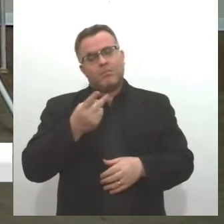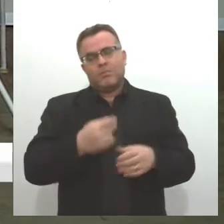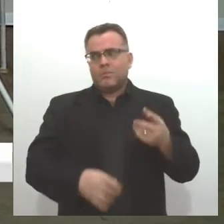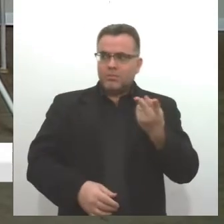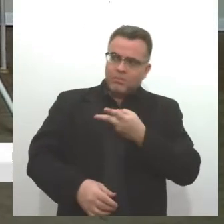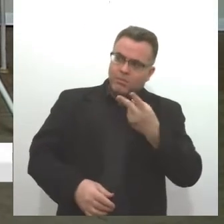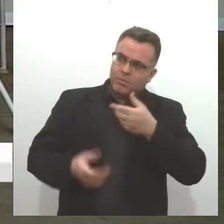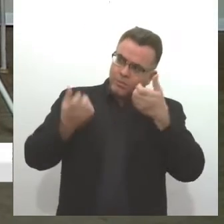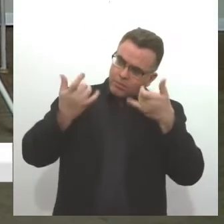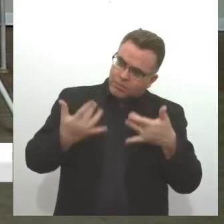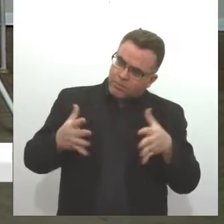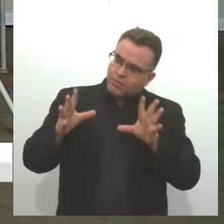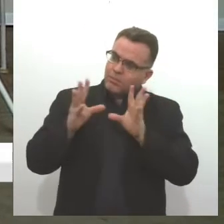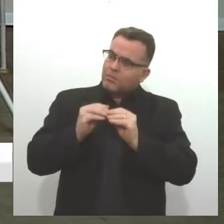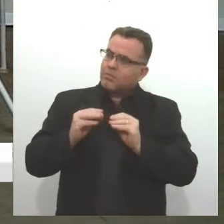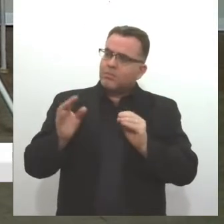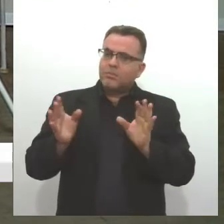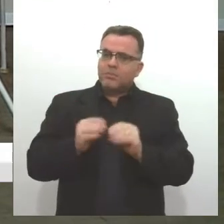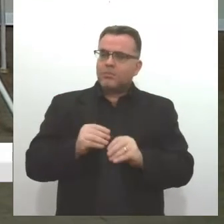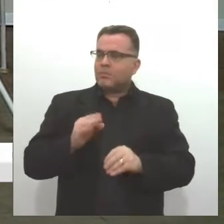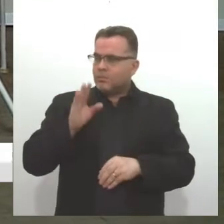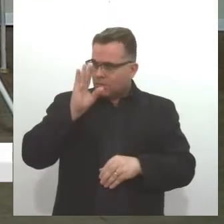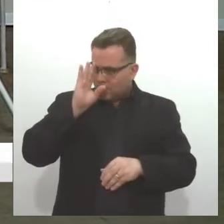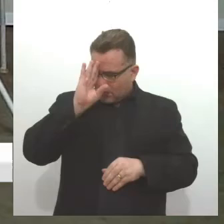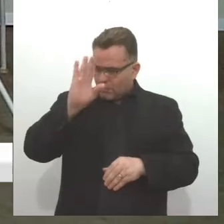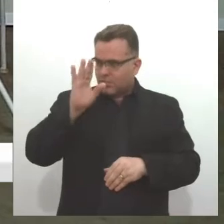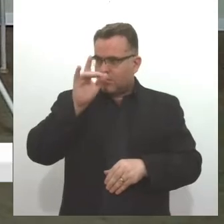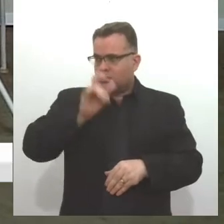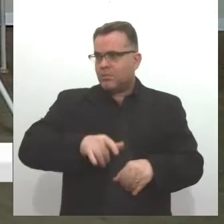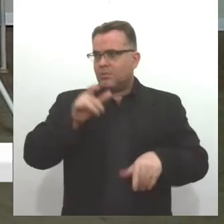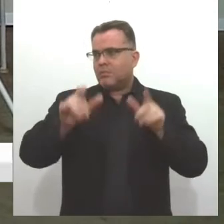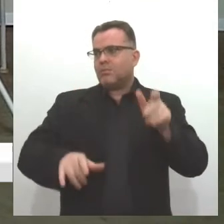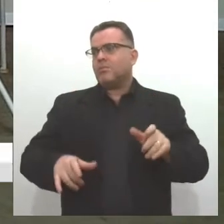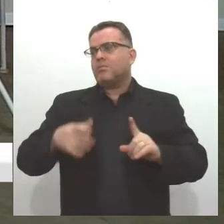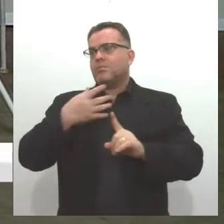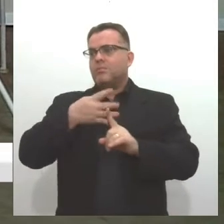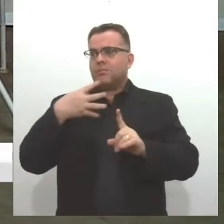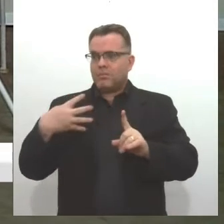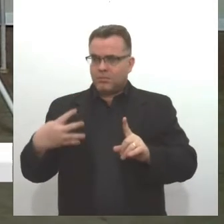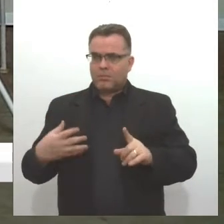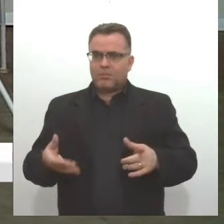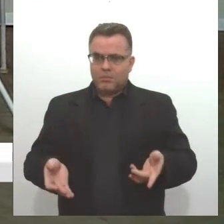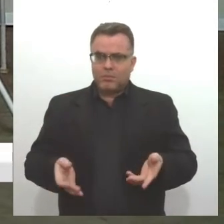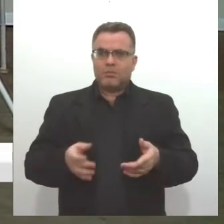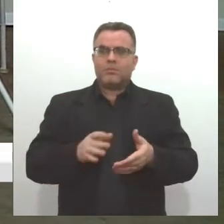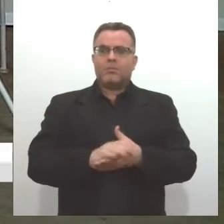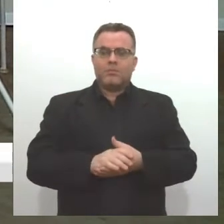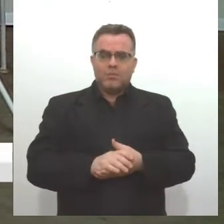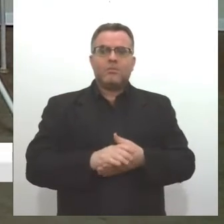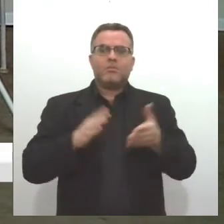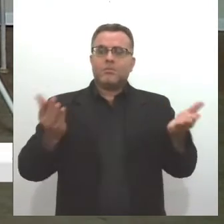última palavra, principalmente se dirigindo a pessoas da população LGBTQIA+, que